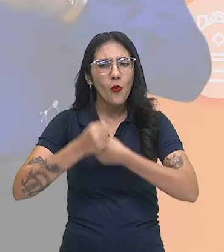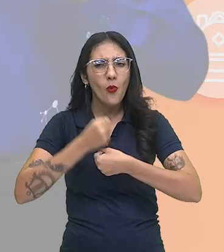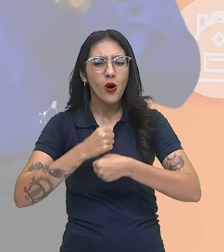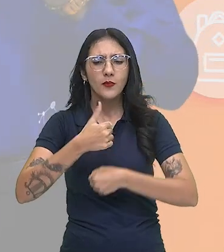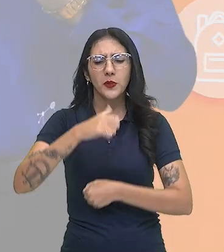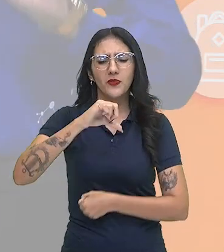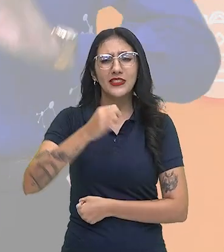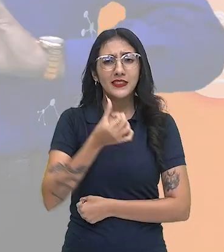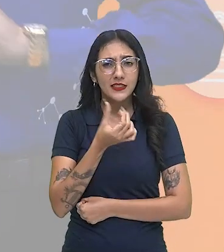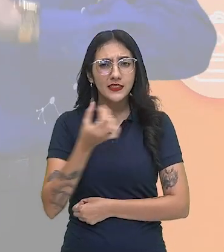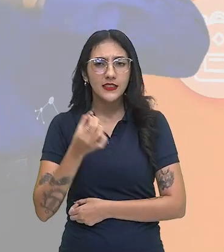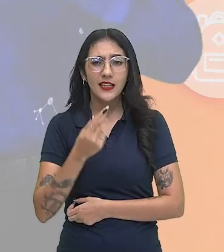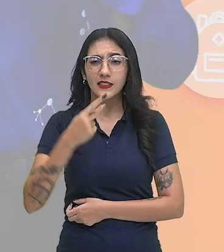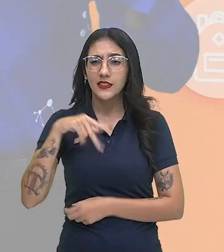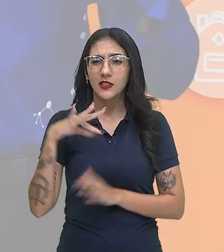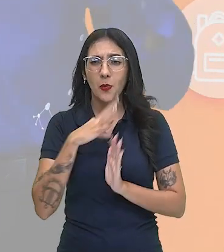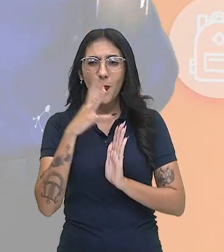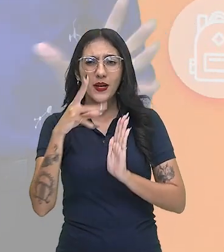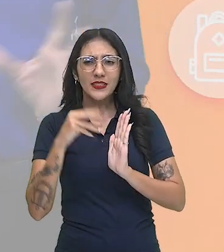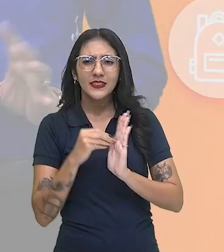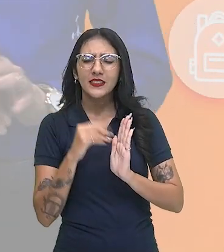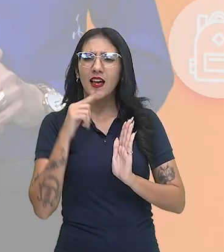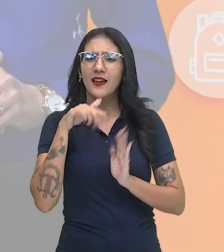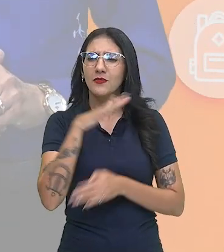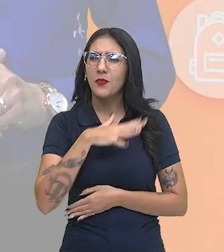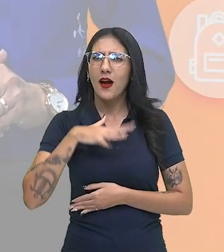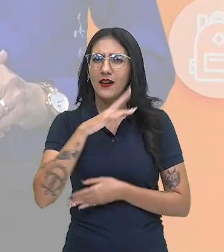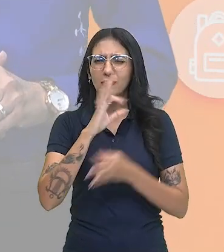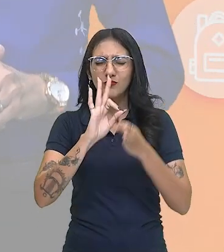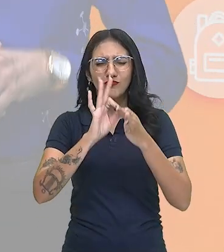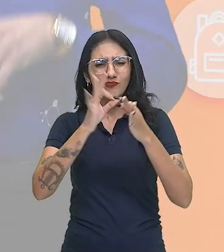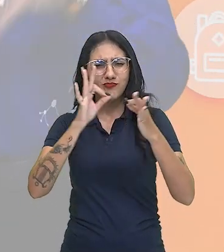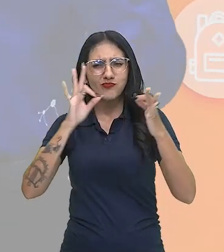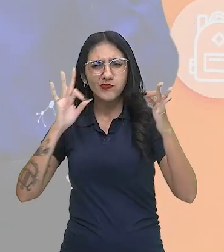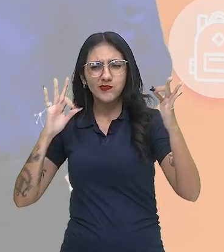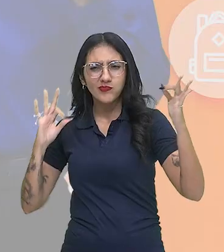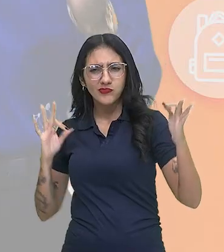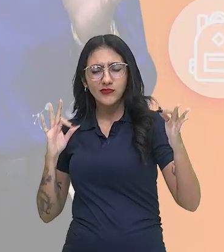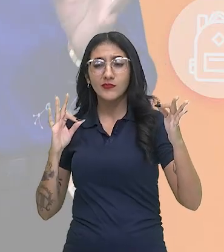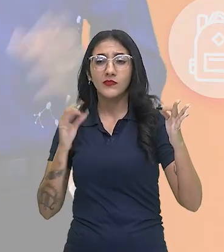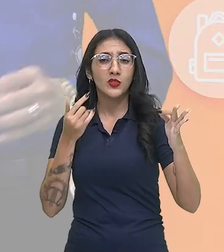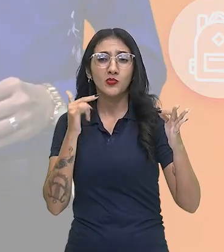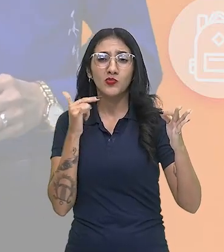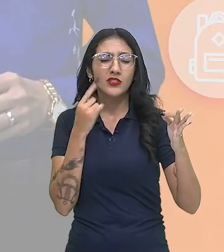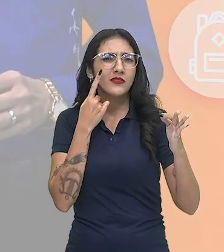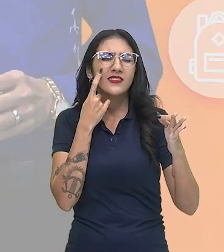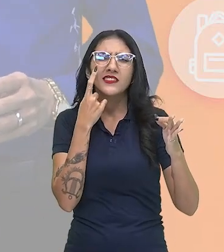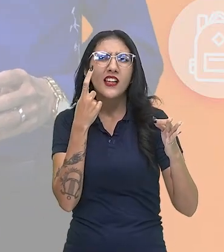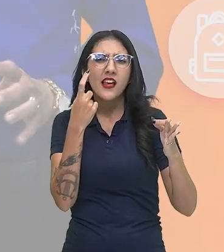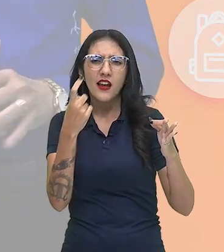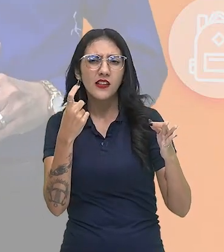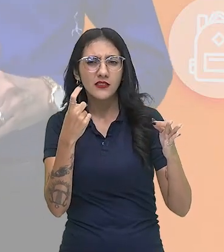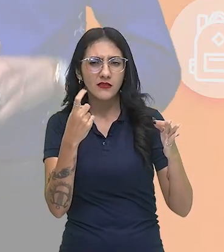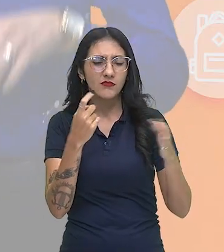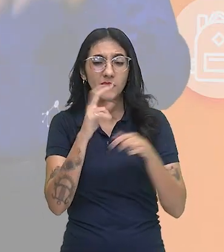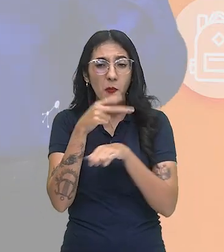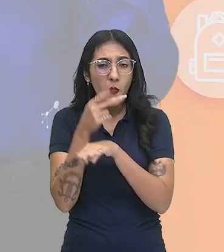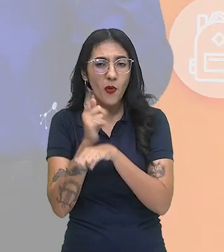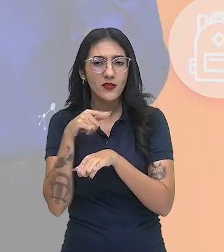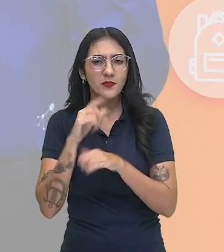1960, a Amazônia era um lugar distante do Brasil. Não se olhava muito. Depois do ciclo da